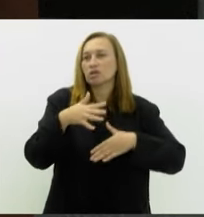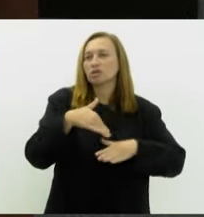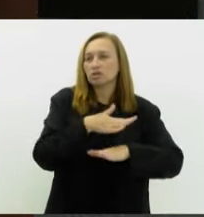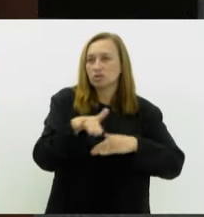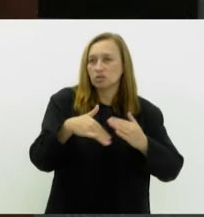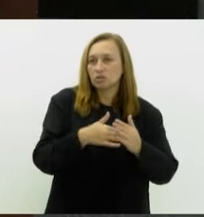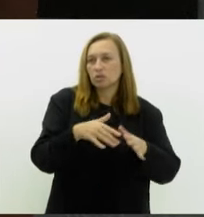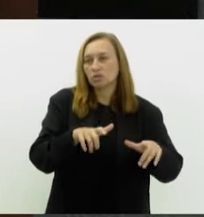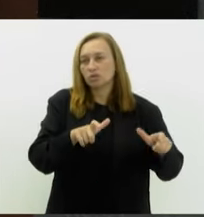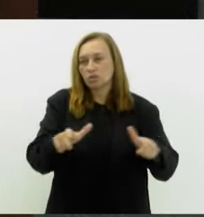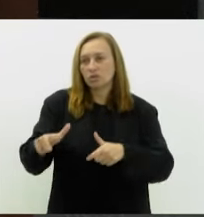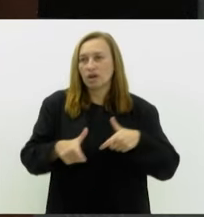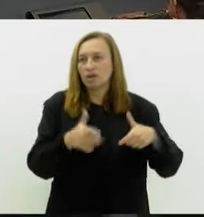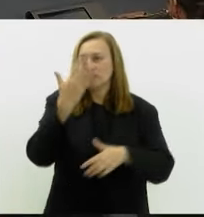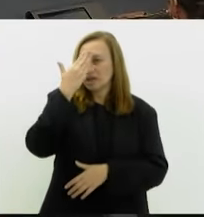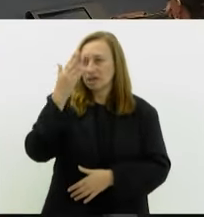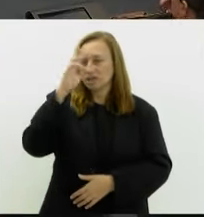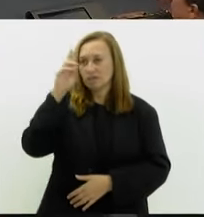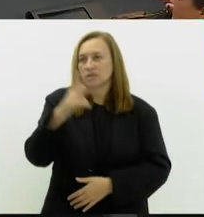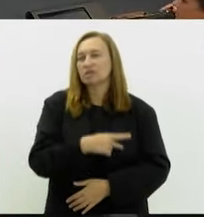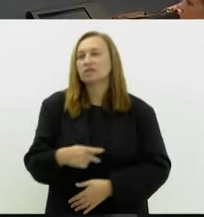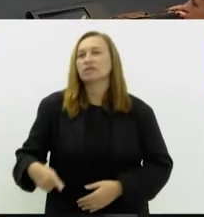serrana. Muito obrigada, presidenta.